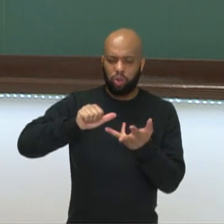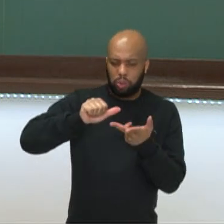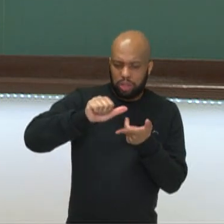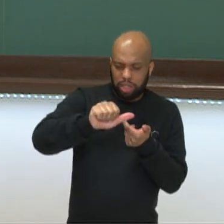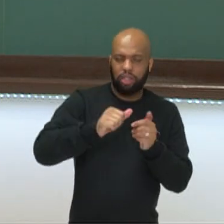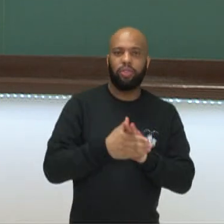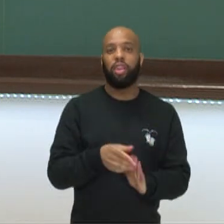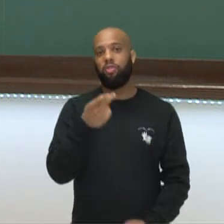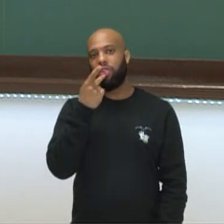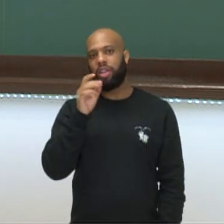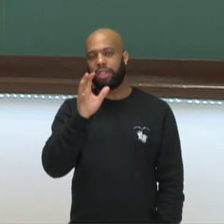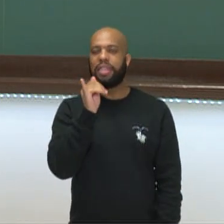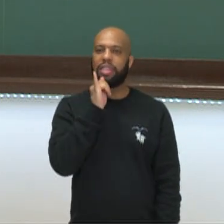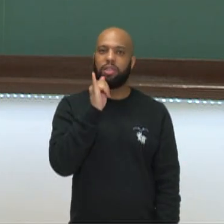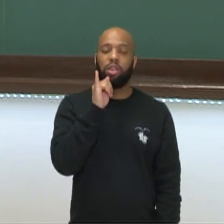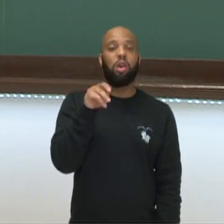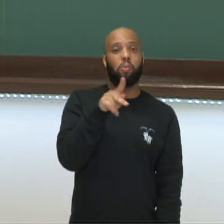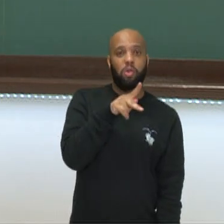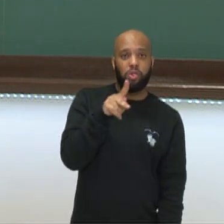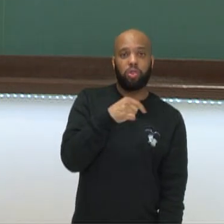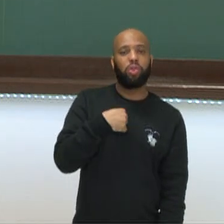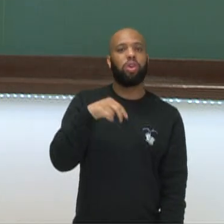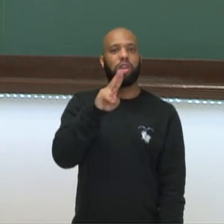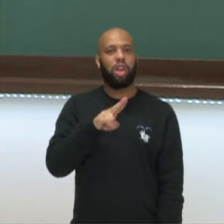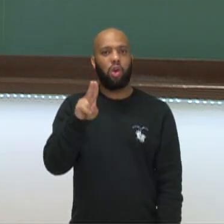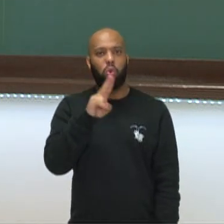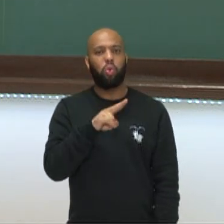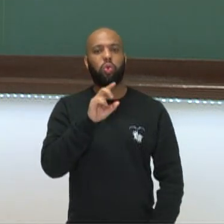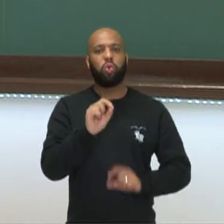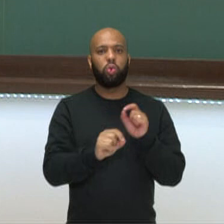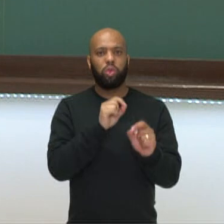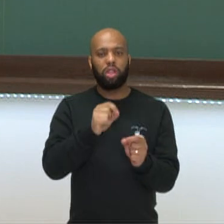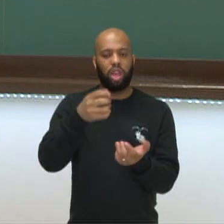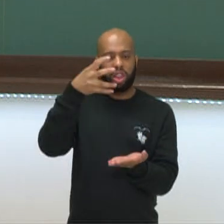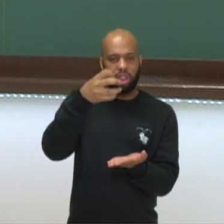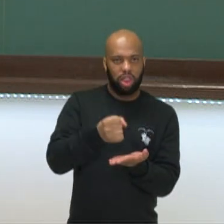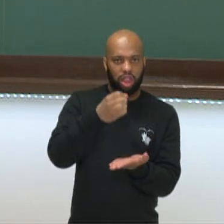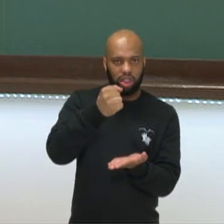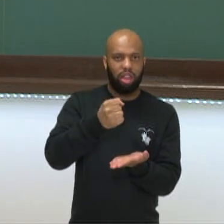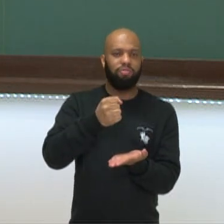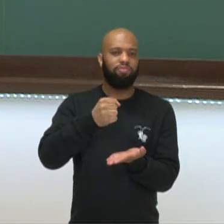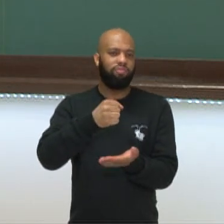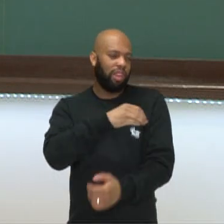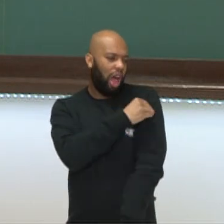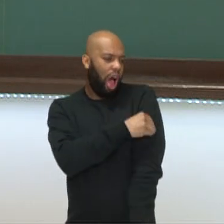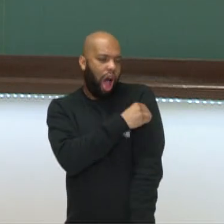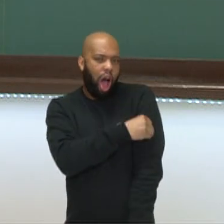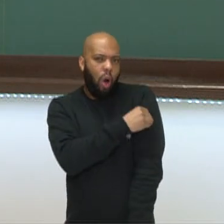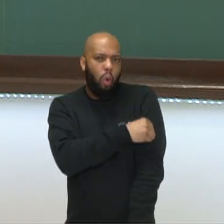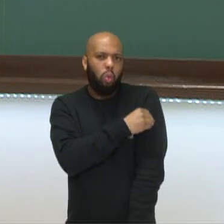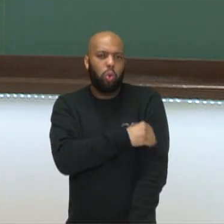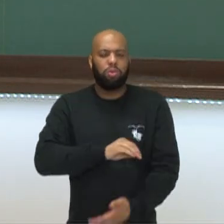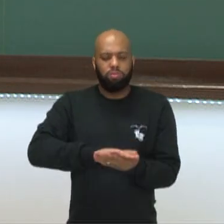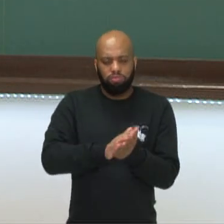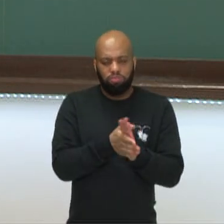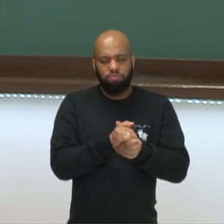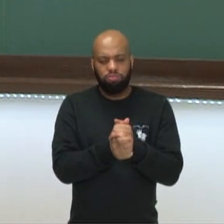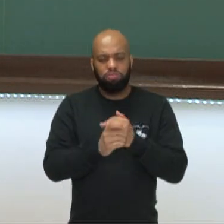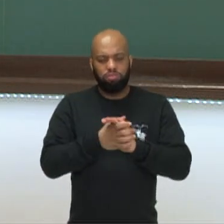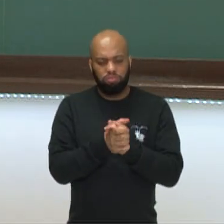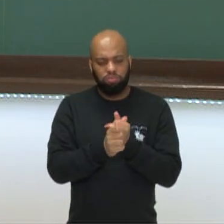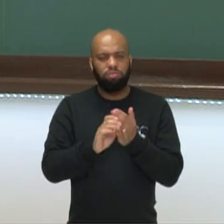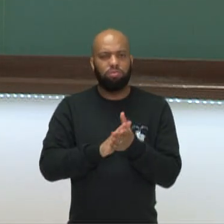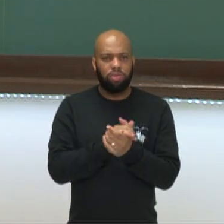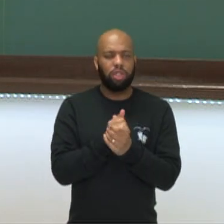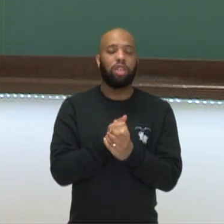pode dizer, professor, eu uso bastante o álcool em gel para poder esterilizar e higienizar as minhas mãos. Sim,